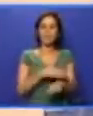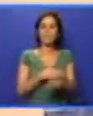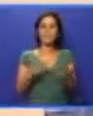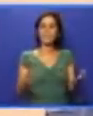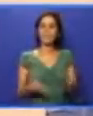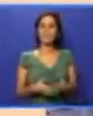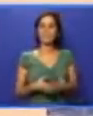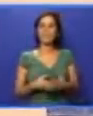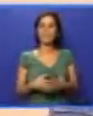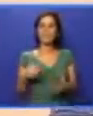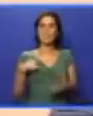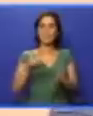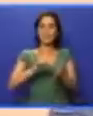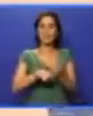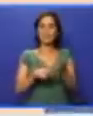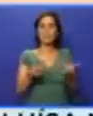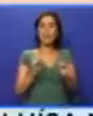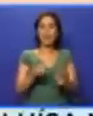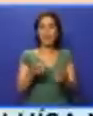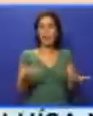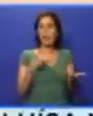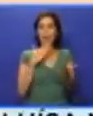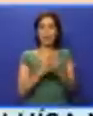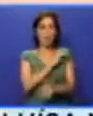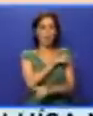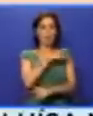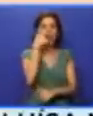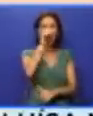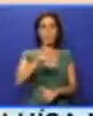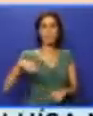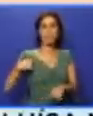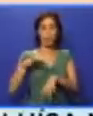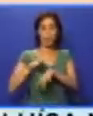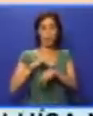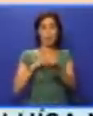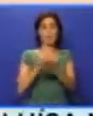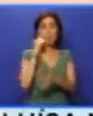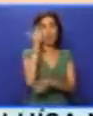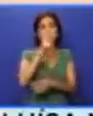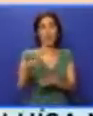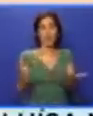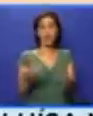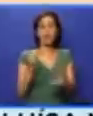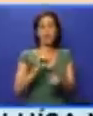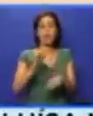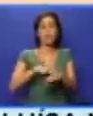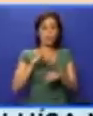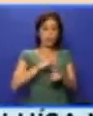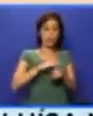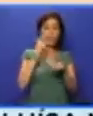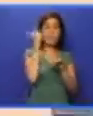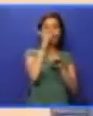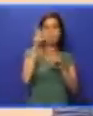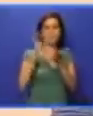mais. Este projeto é precisamente para dar poder às pessoas que têm uma doença crónica, ou seja, não é por terem uma doença